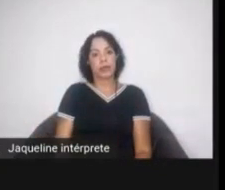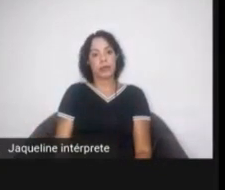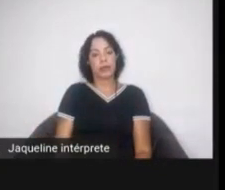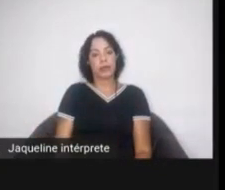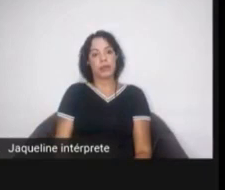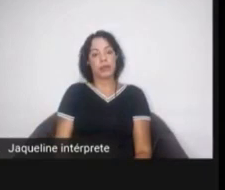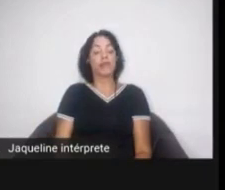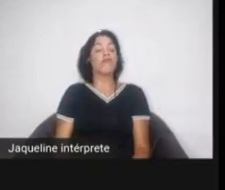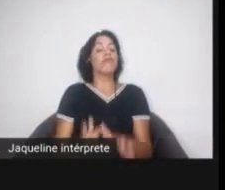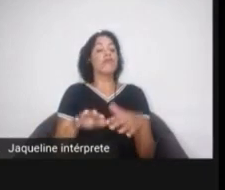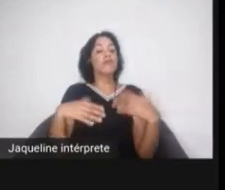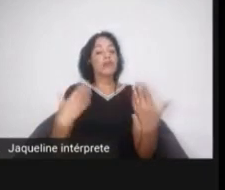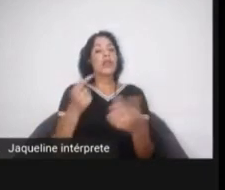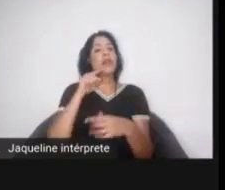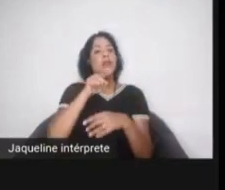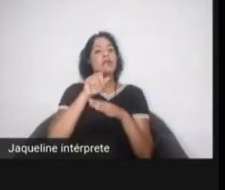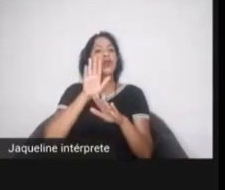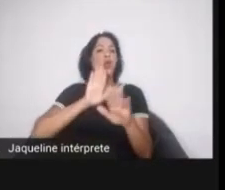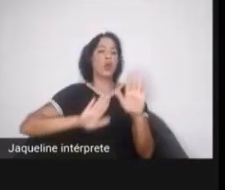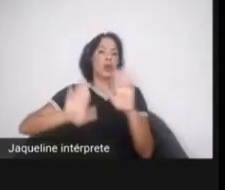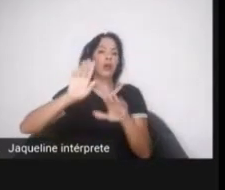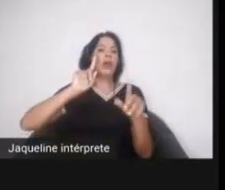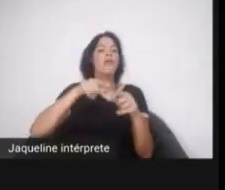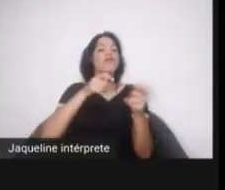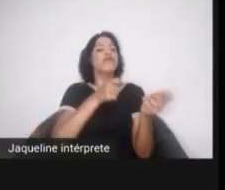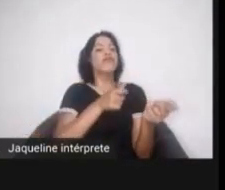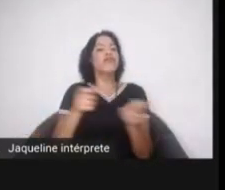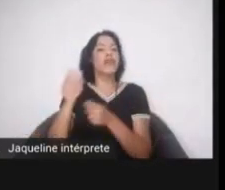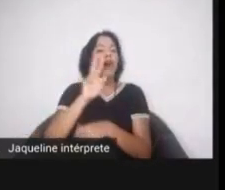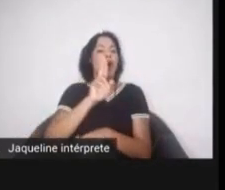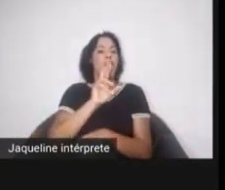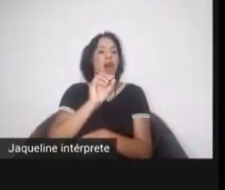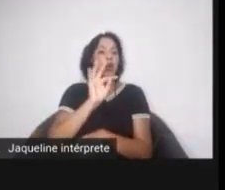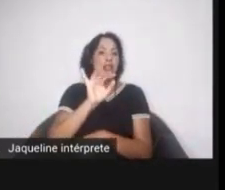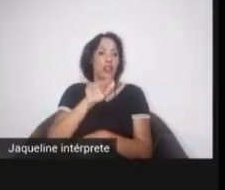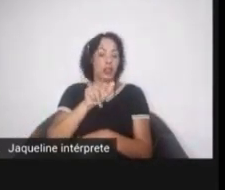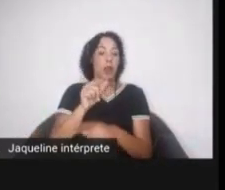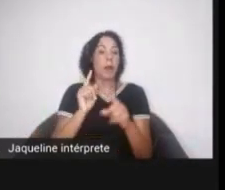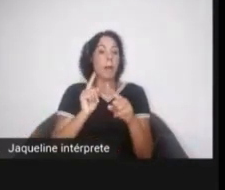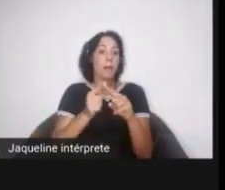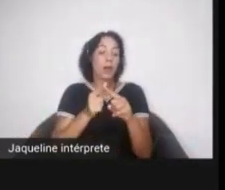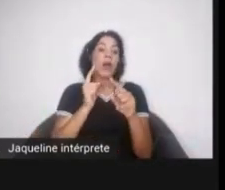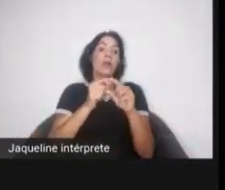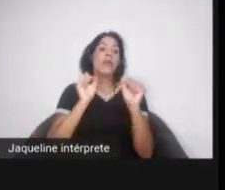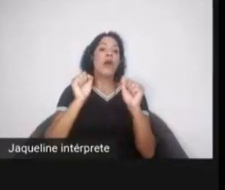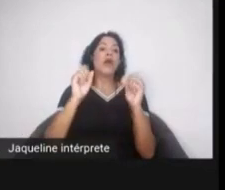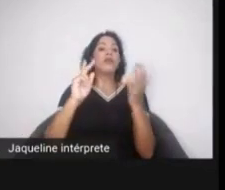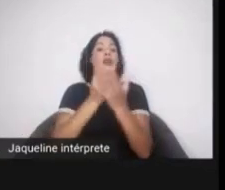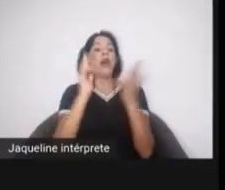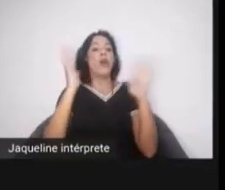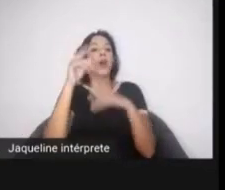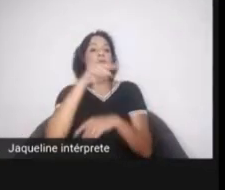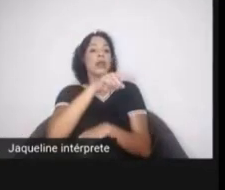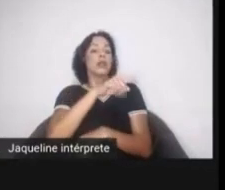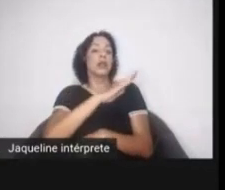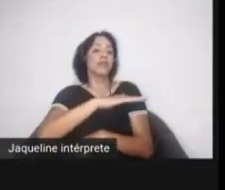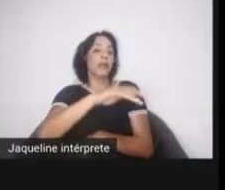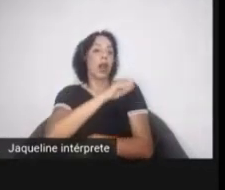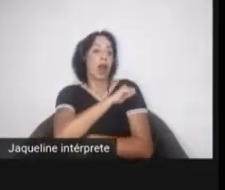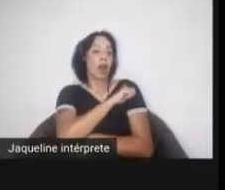Então, esses cuidados são os de rotina, pelo fato dos alunos poderem estar com baixa imunidade. Então, em tempos